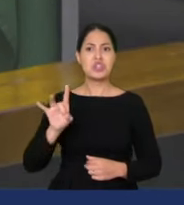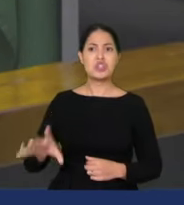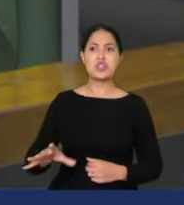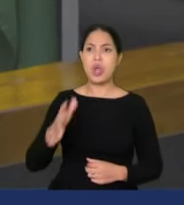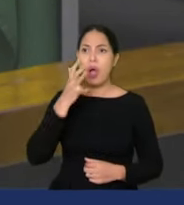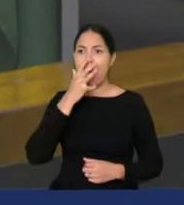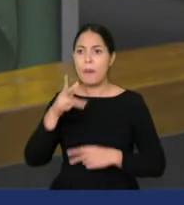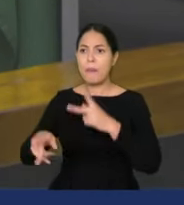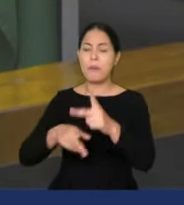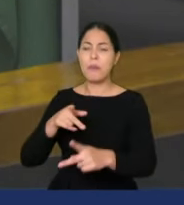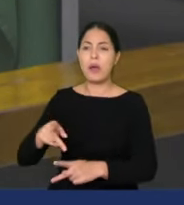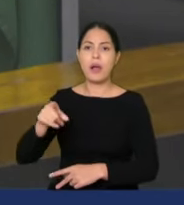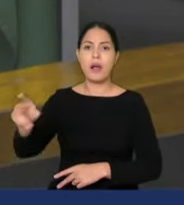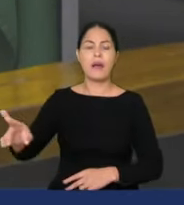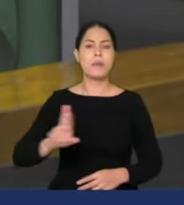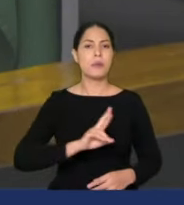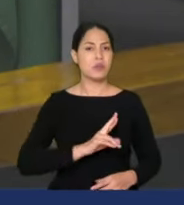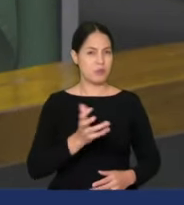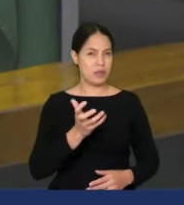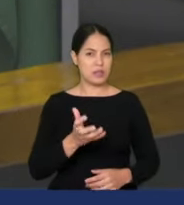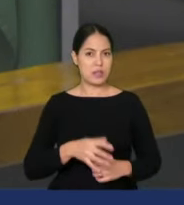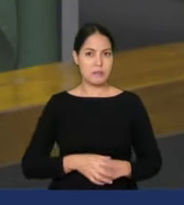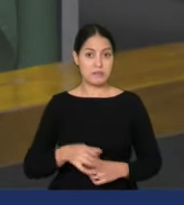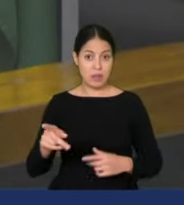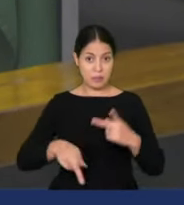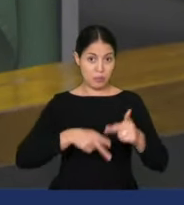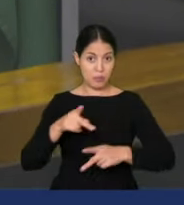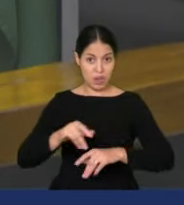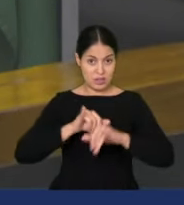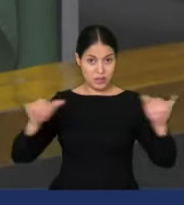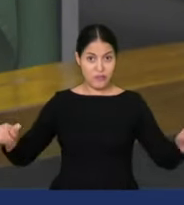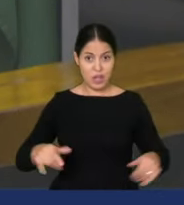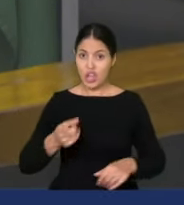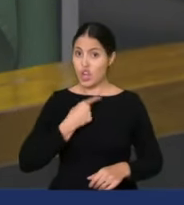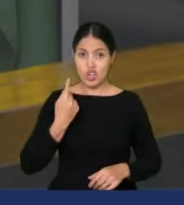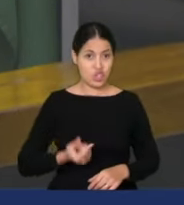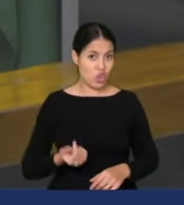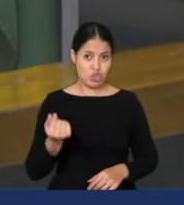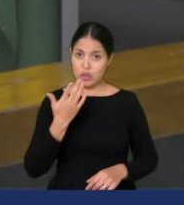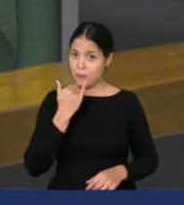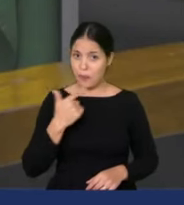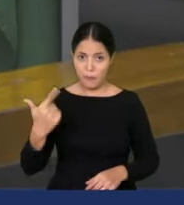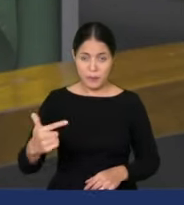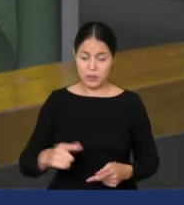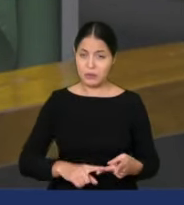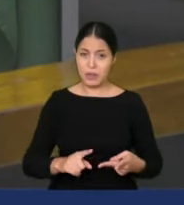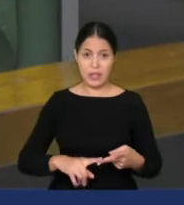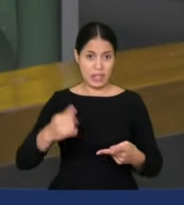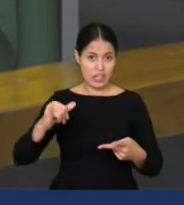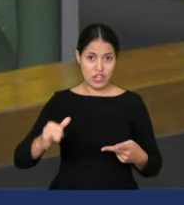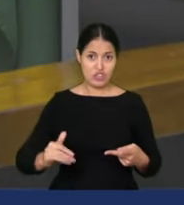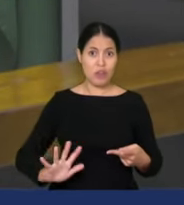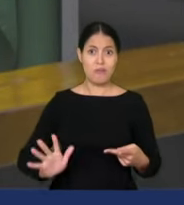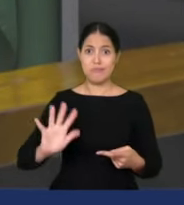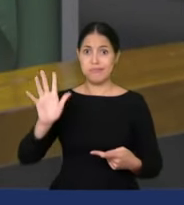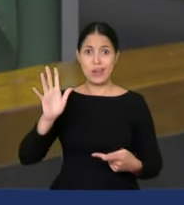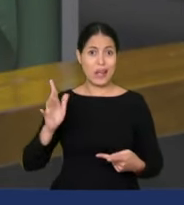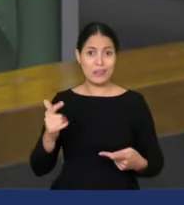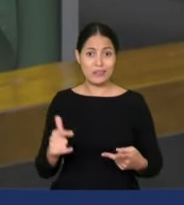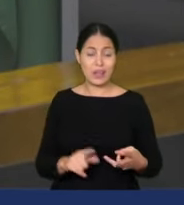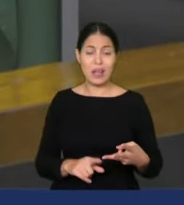população diz hoje, governo Bolsonaro, nós não temos dinheiro para comer, nós não temos energia, que vai ficar mais cara, e nós não temos mais quase como